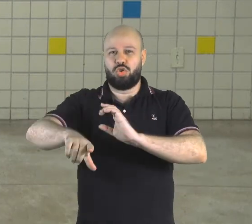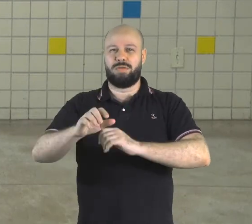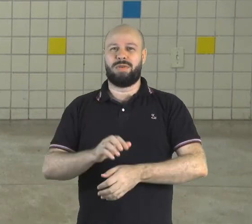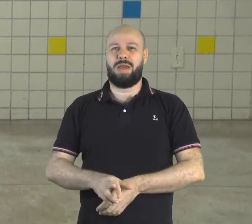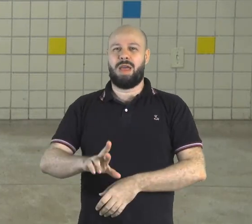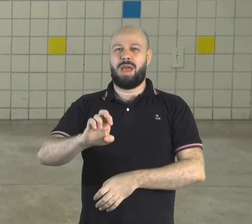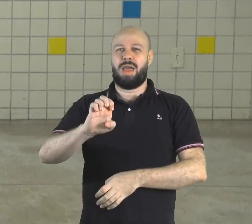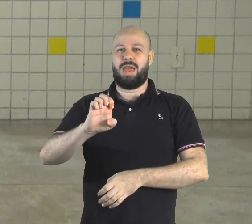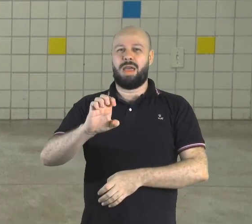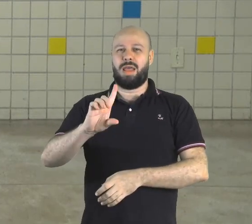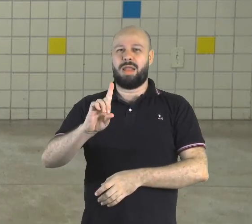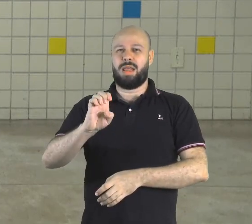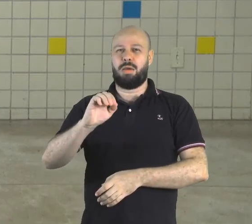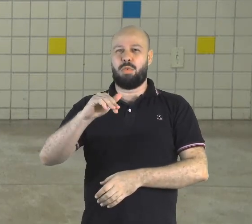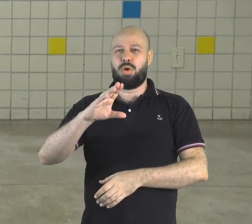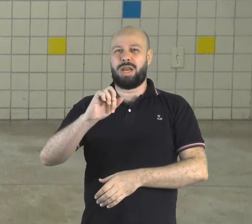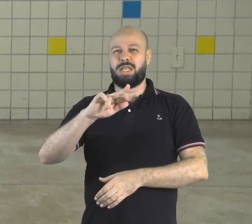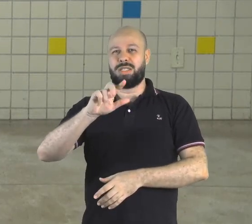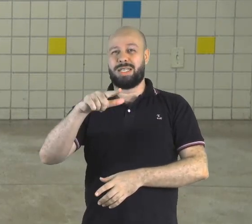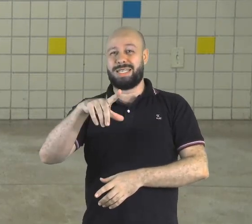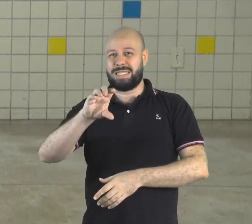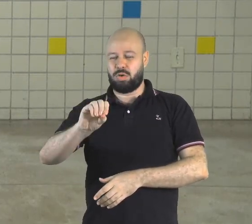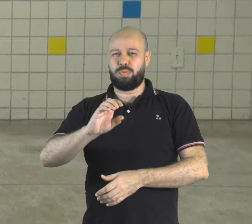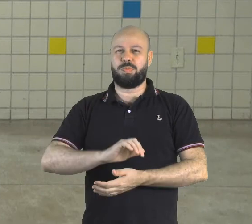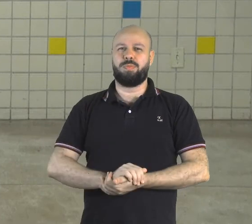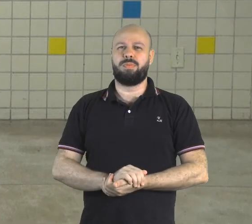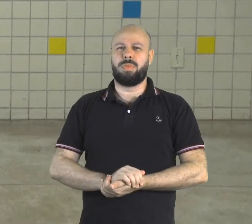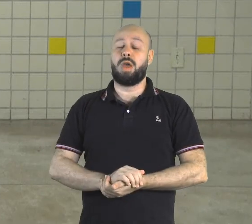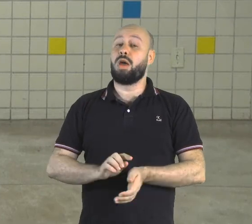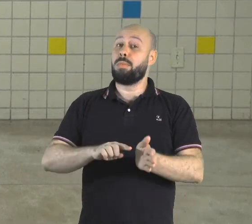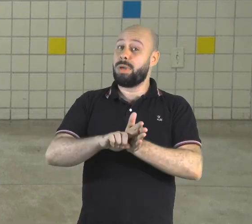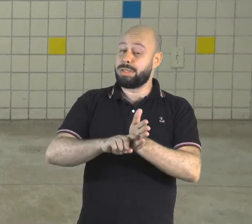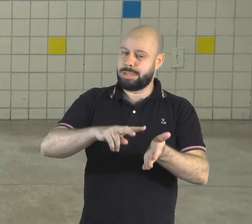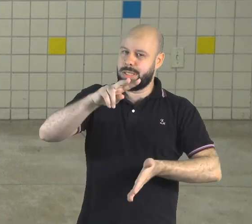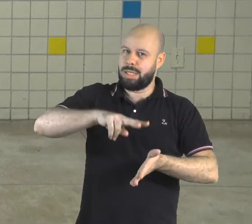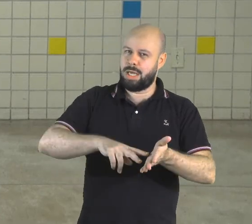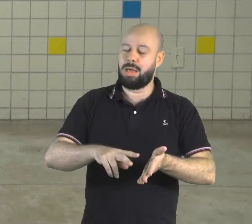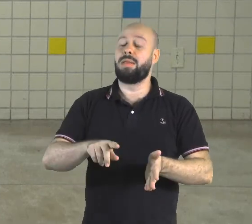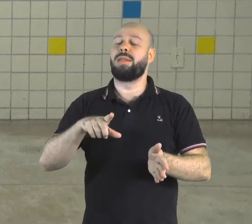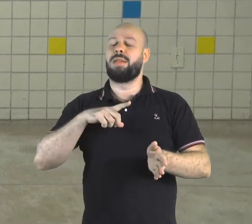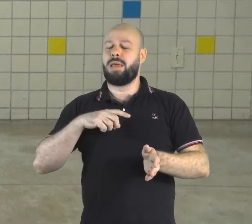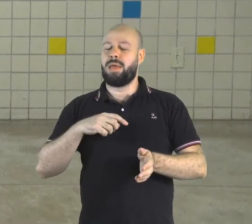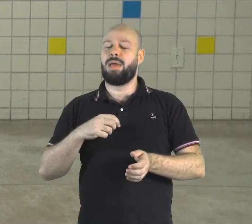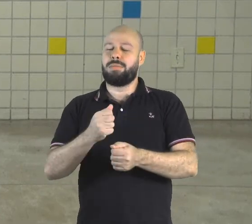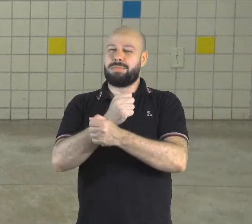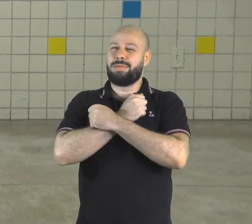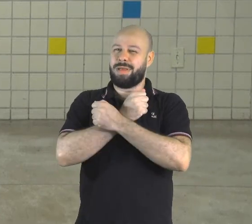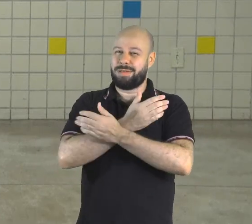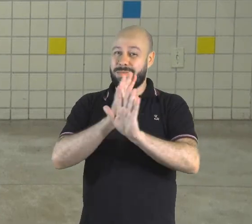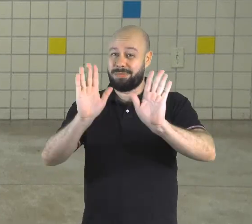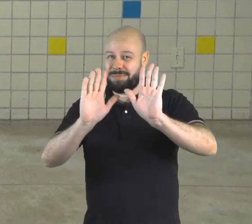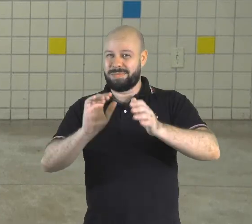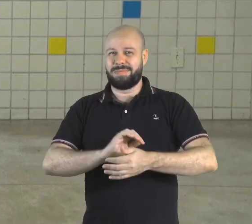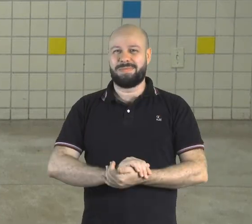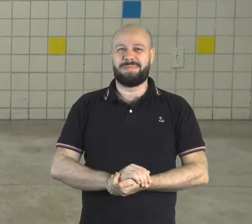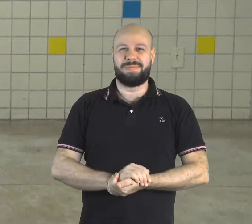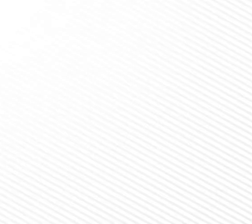estudem, pesquisem, porque tem muita coisa para falar. Deixo o meu abraço para vocês. Até a próxima.